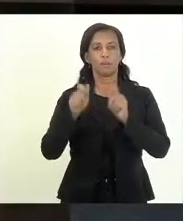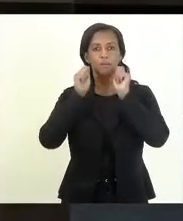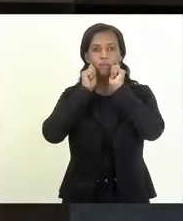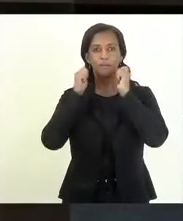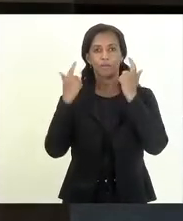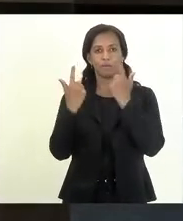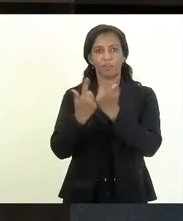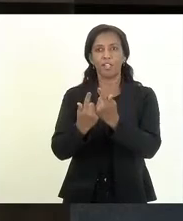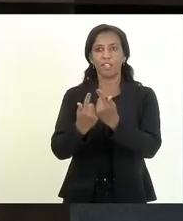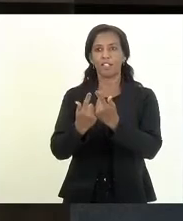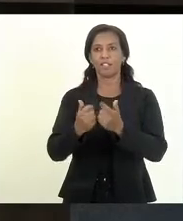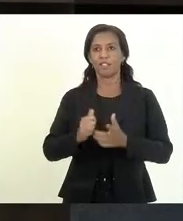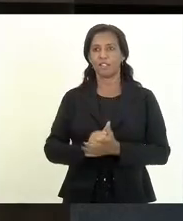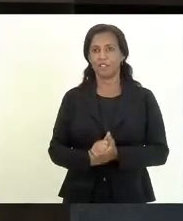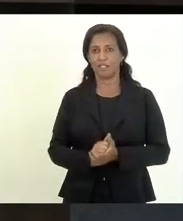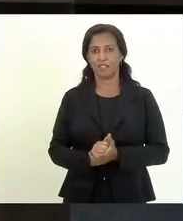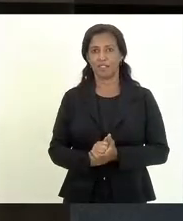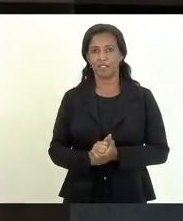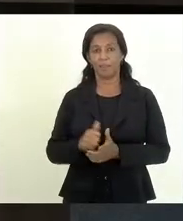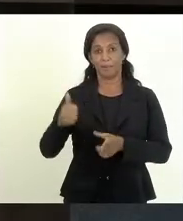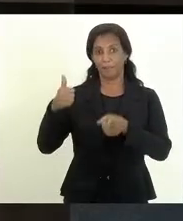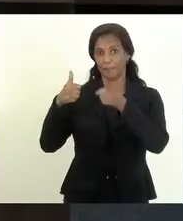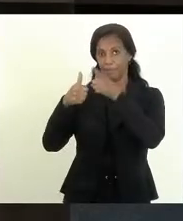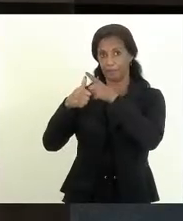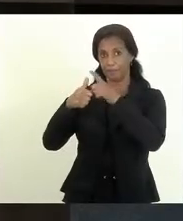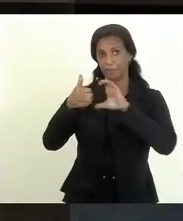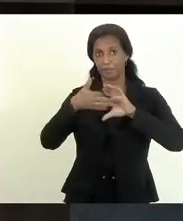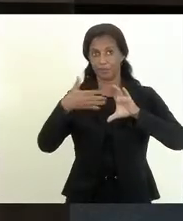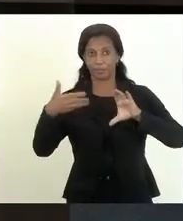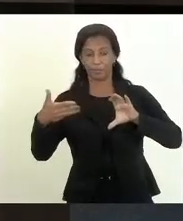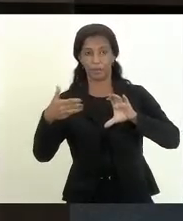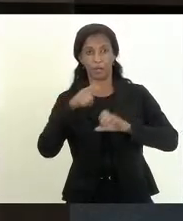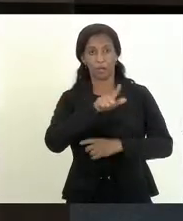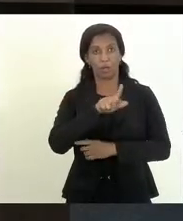dois aspectos. Primeiro aspecto, Luiz Gama